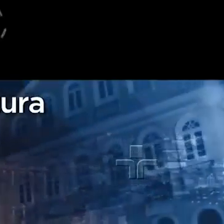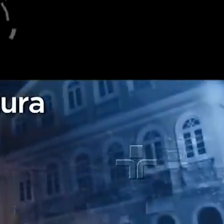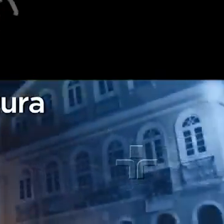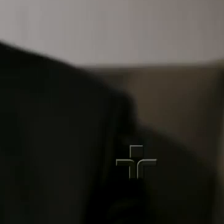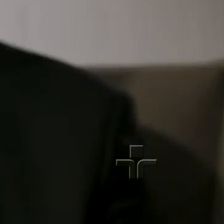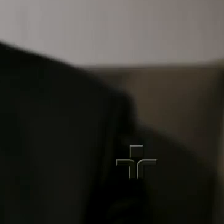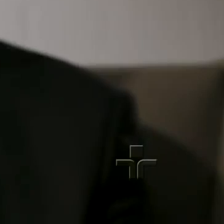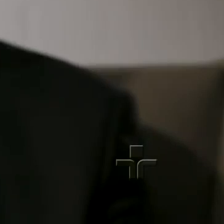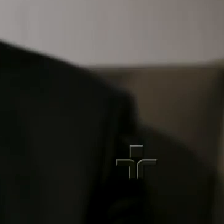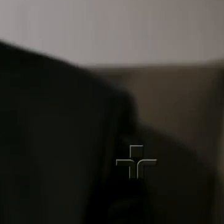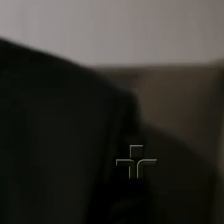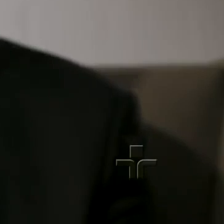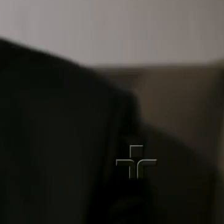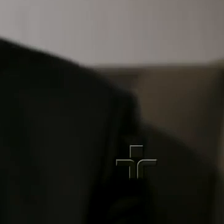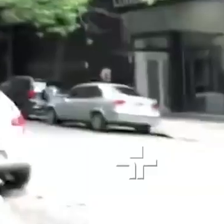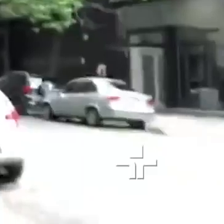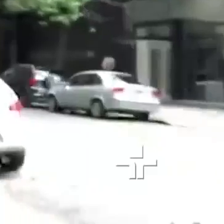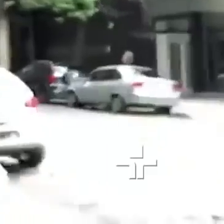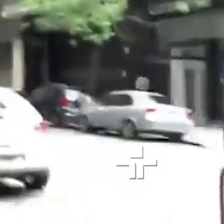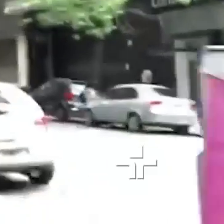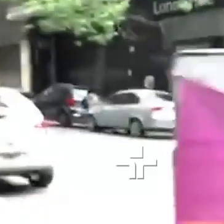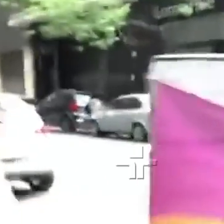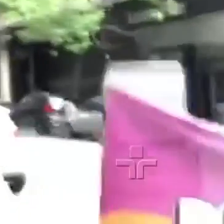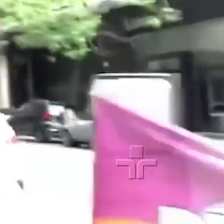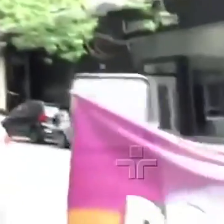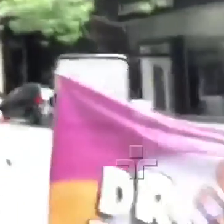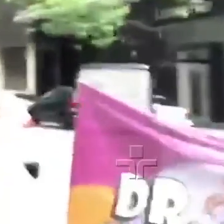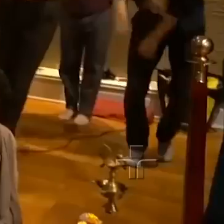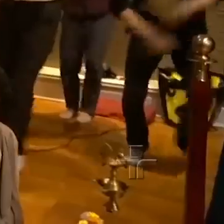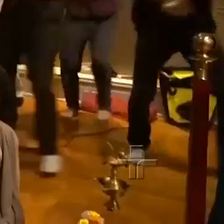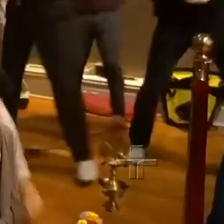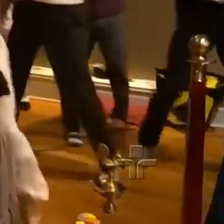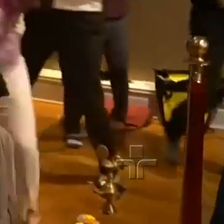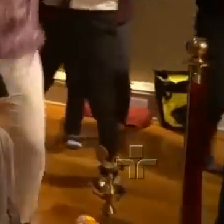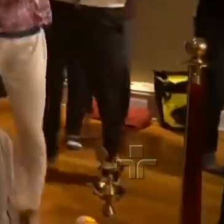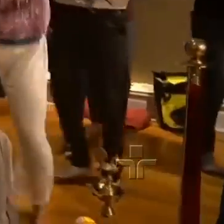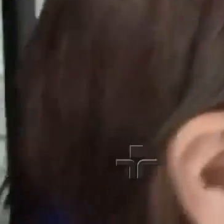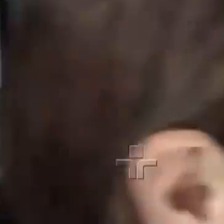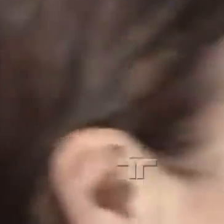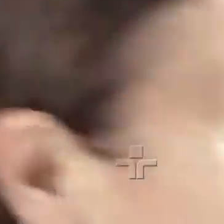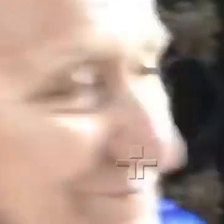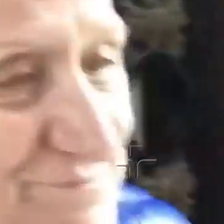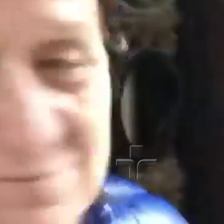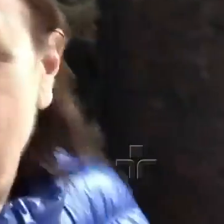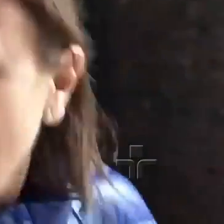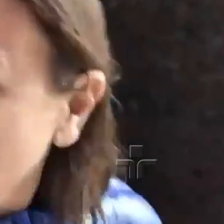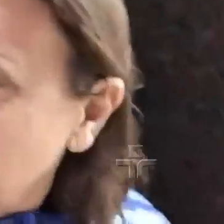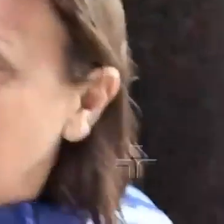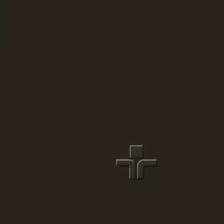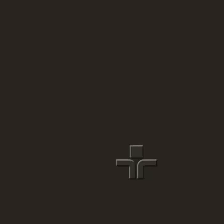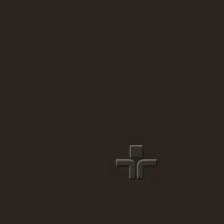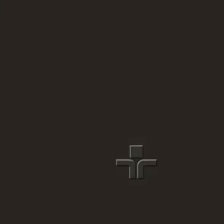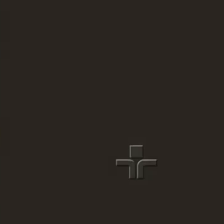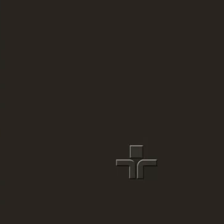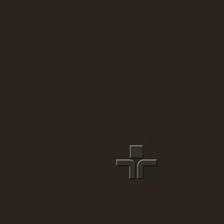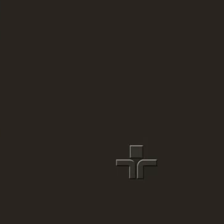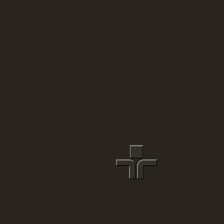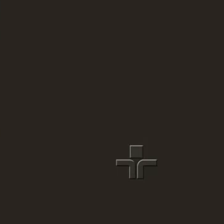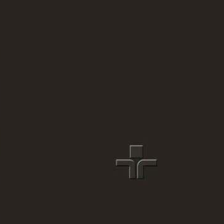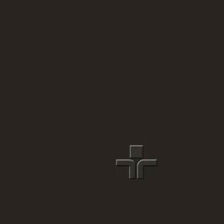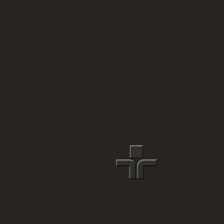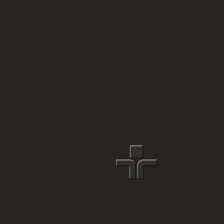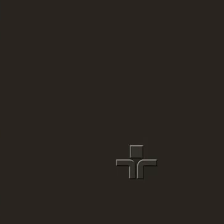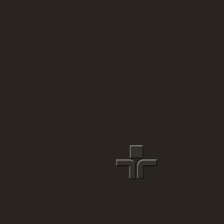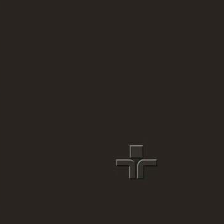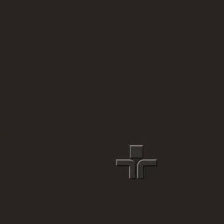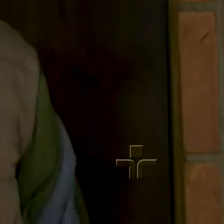Três, dois, um. Deixa eu contar uma coisa pra vocês. Como entendemos? Meu nome é Paulo Saldivo,